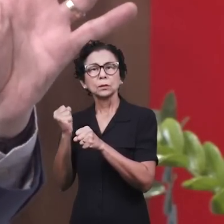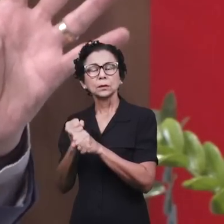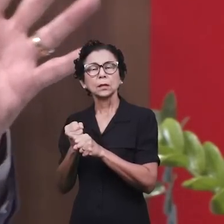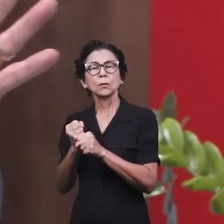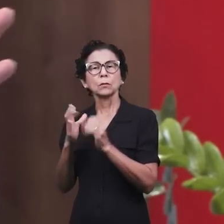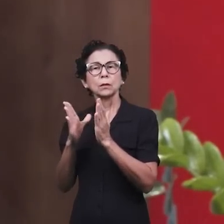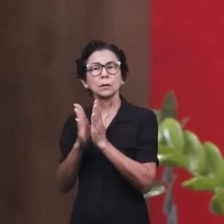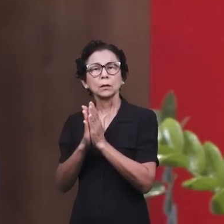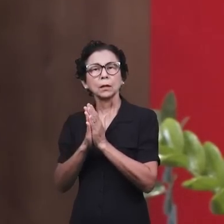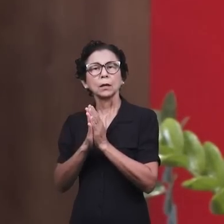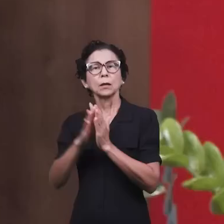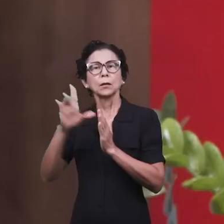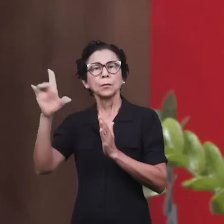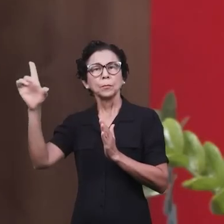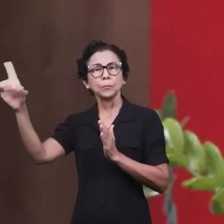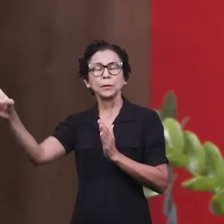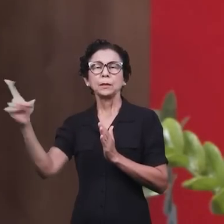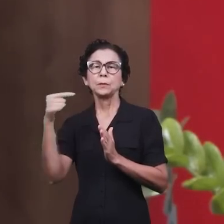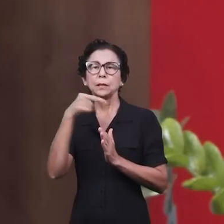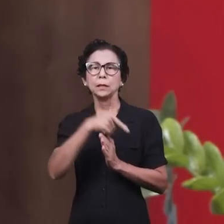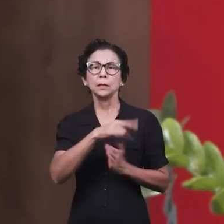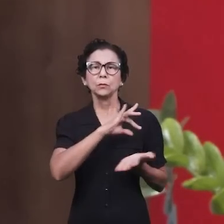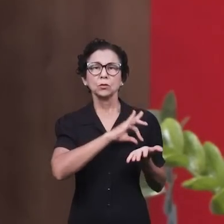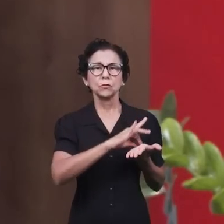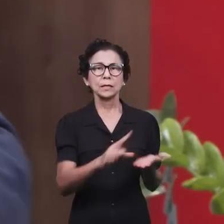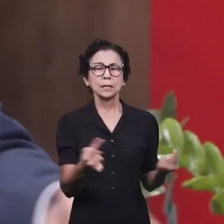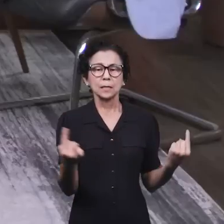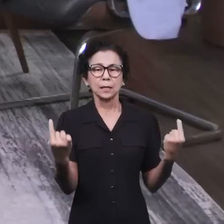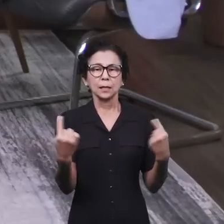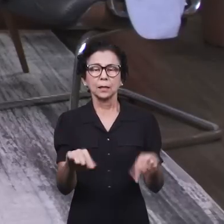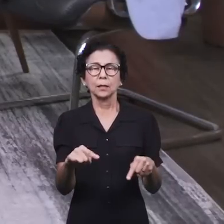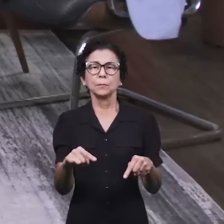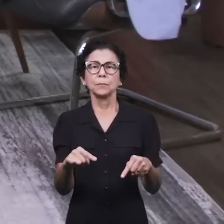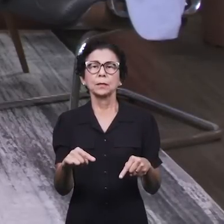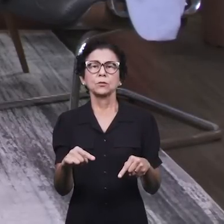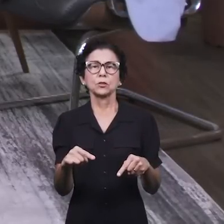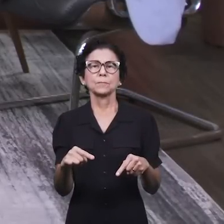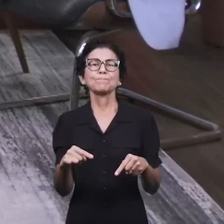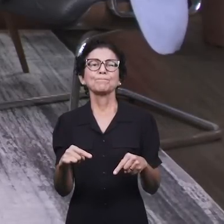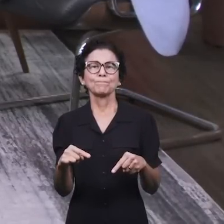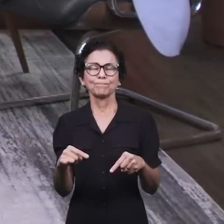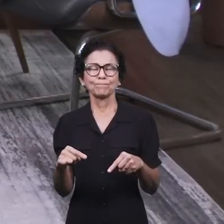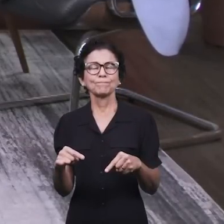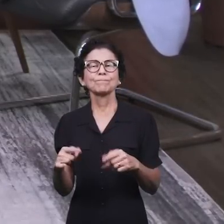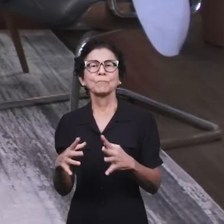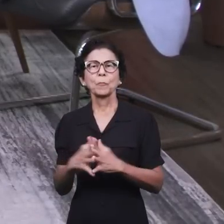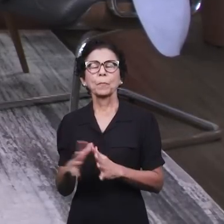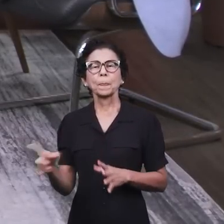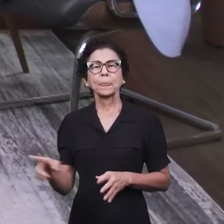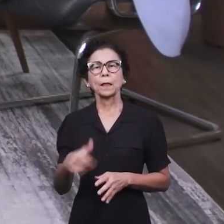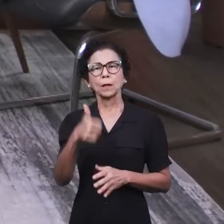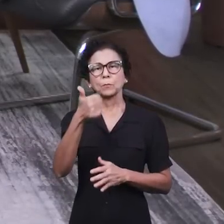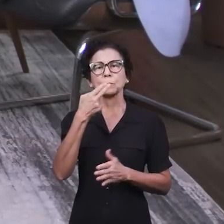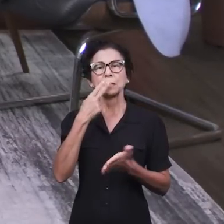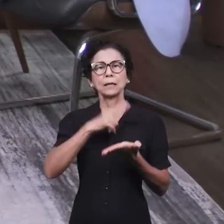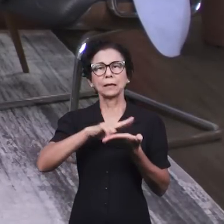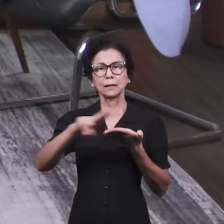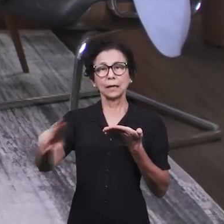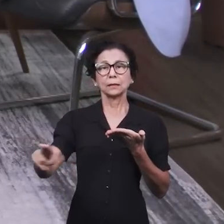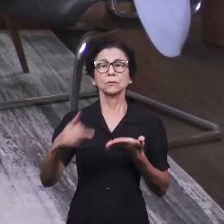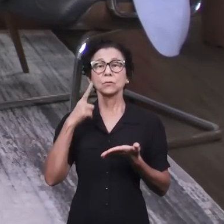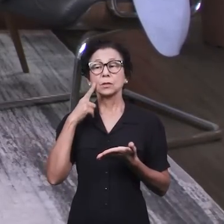mal era não permitir que a palavra fosse construída. Interessante é que na primeira carta você